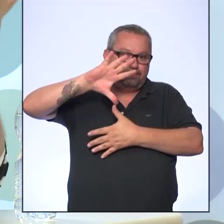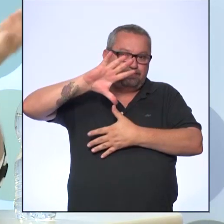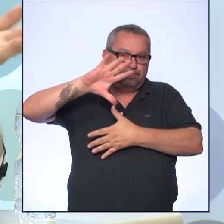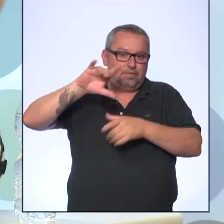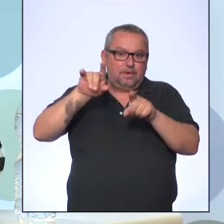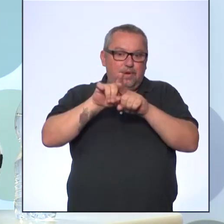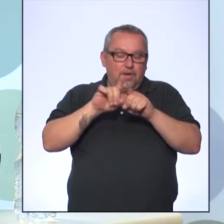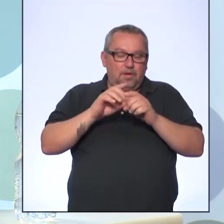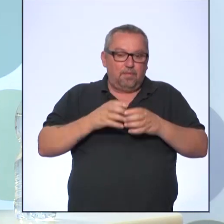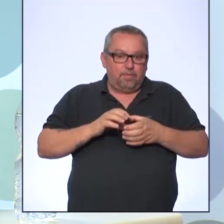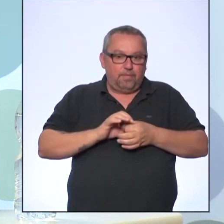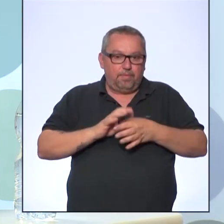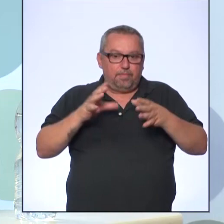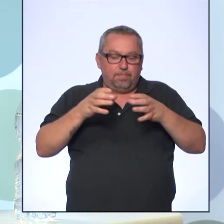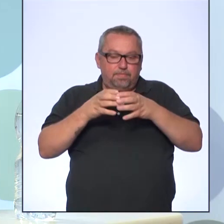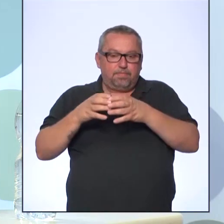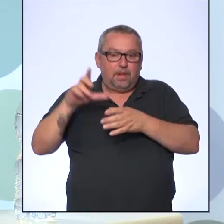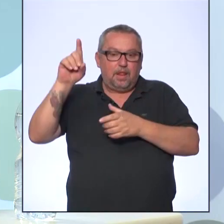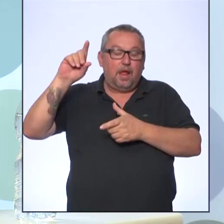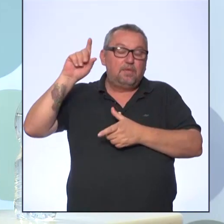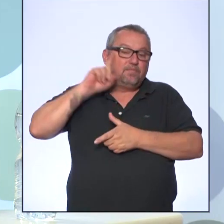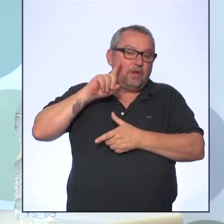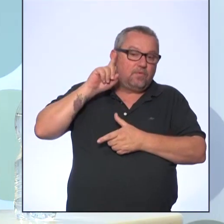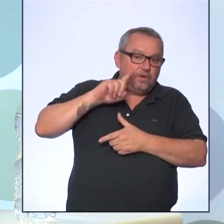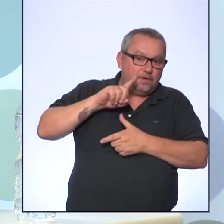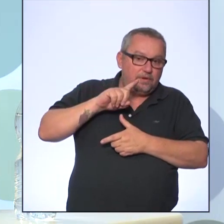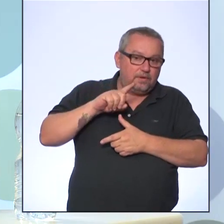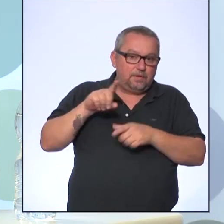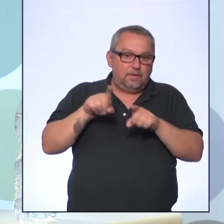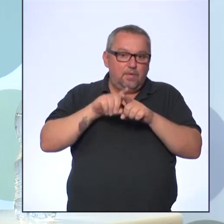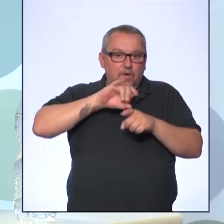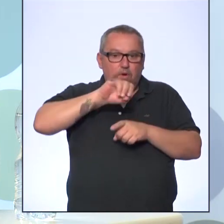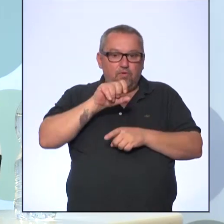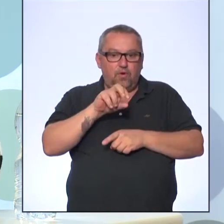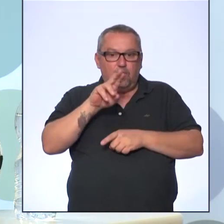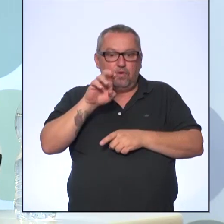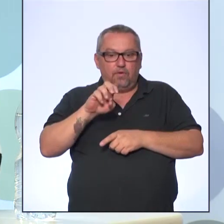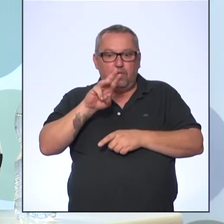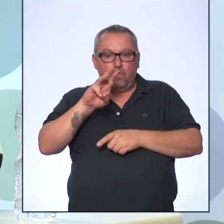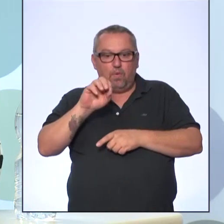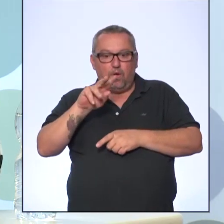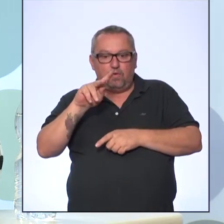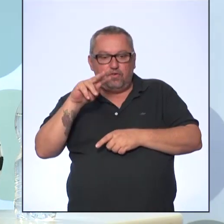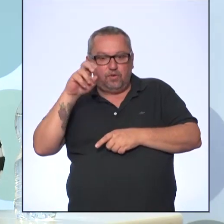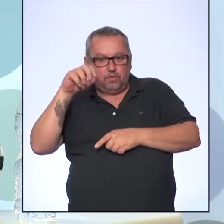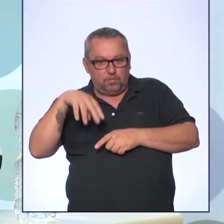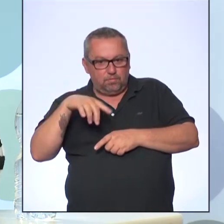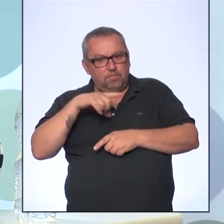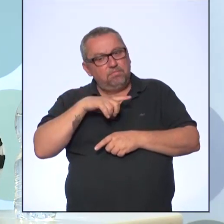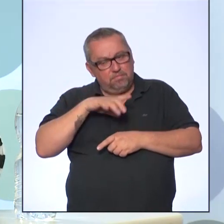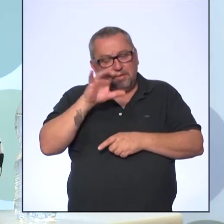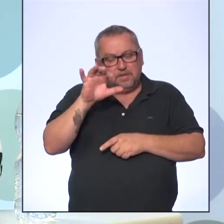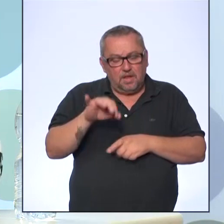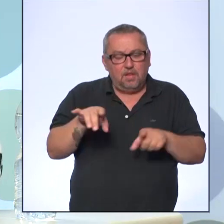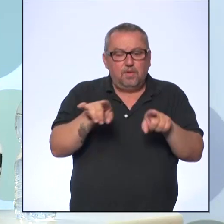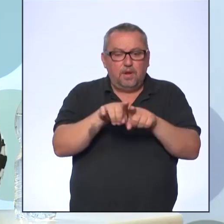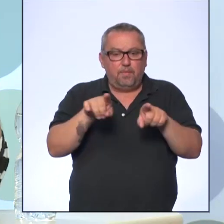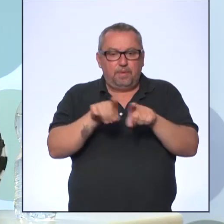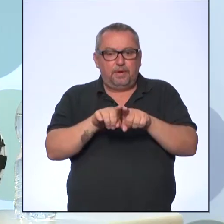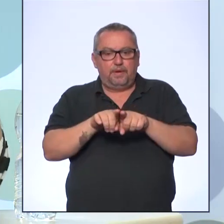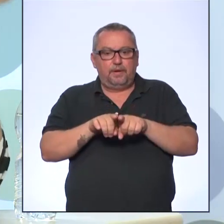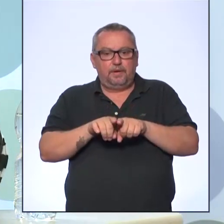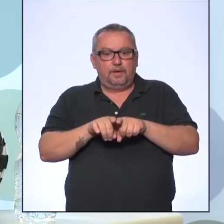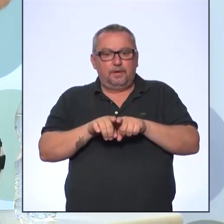13 colônias nos Estados Unidos, tiveram algumas pessoas que responderam George Washington aqui também, não está completamente, tá certo, tem a ver com o que a gente está